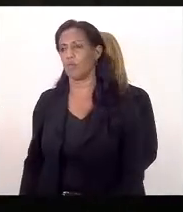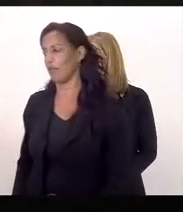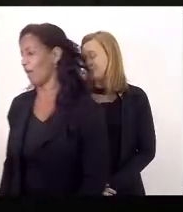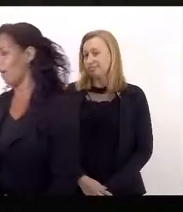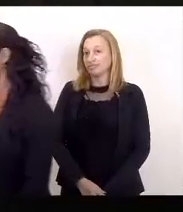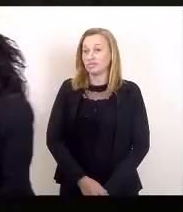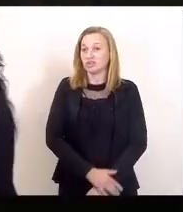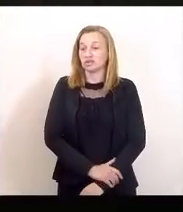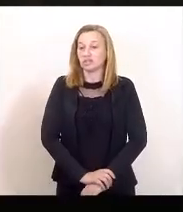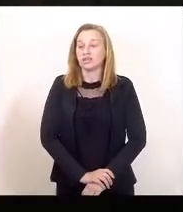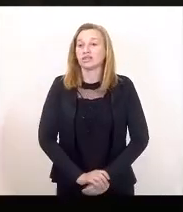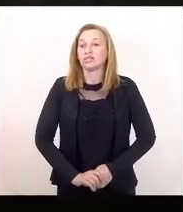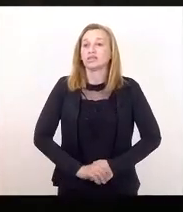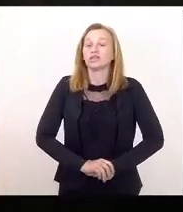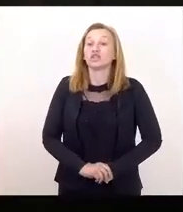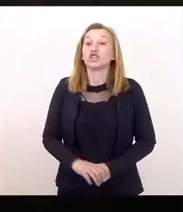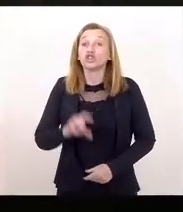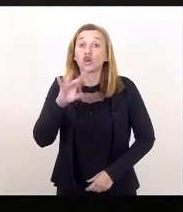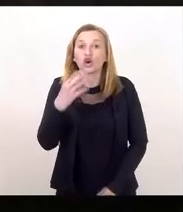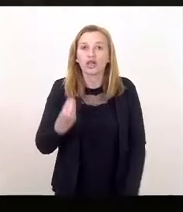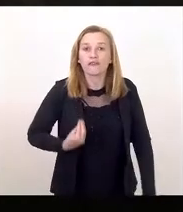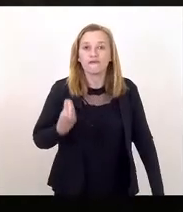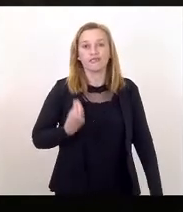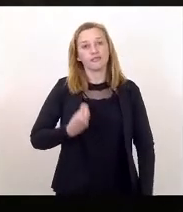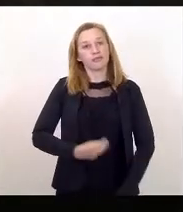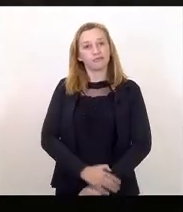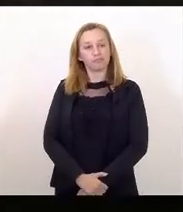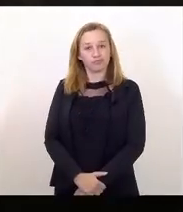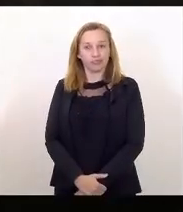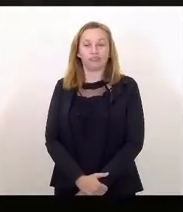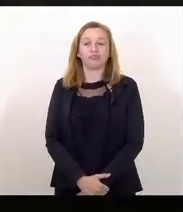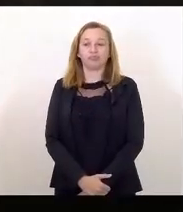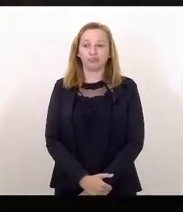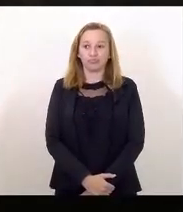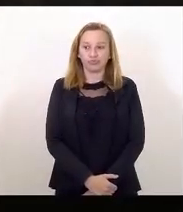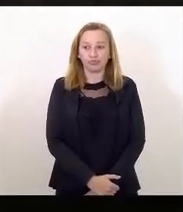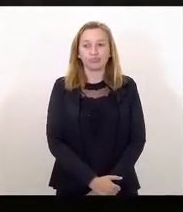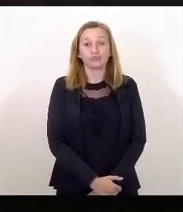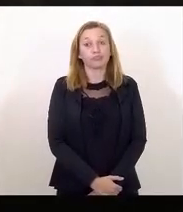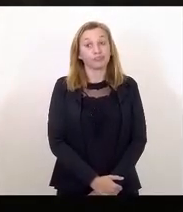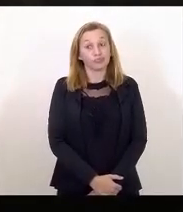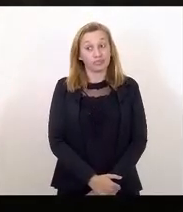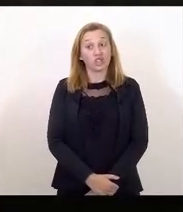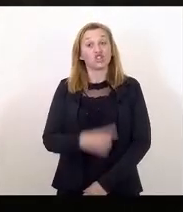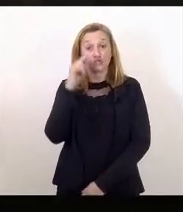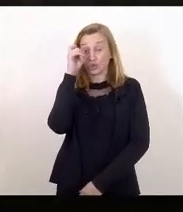Só quem vive as consequências